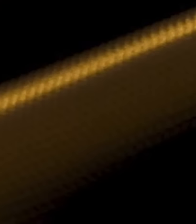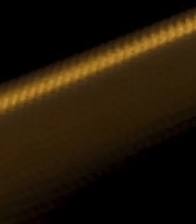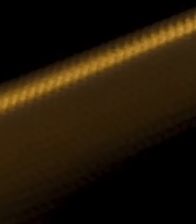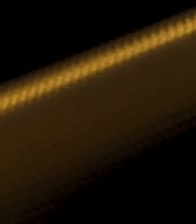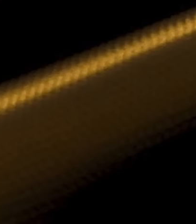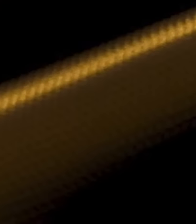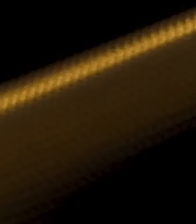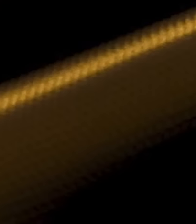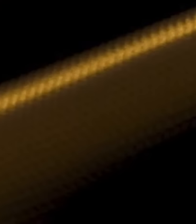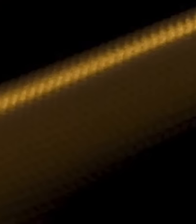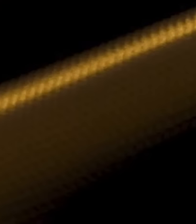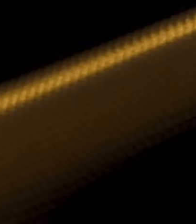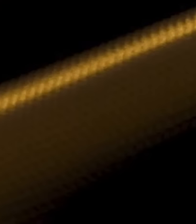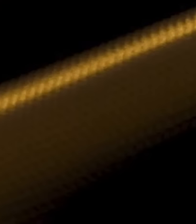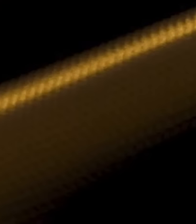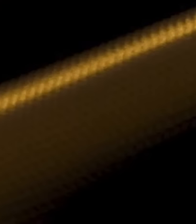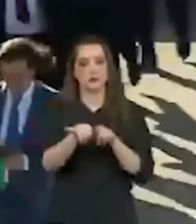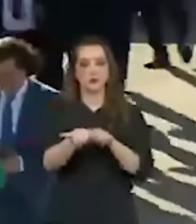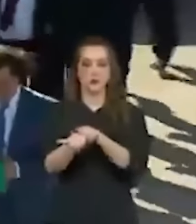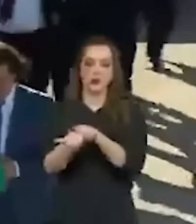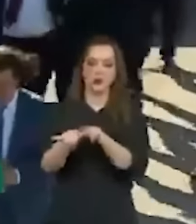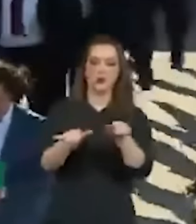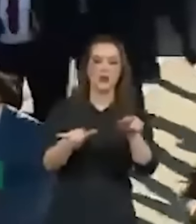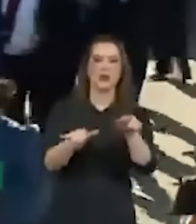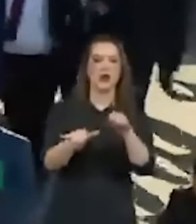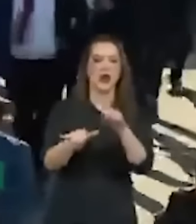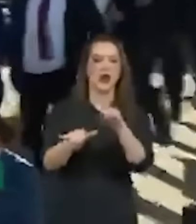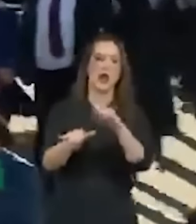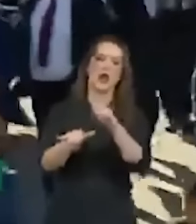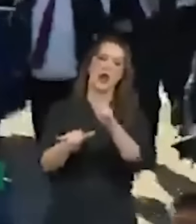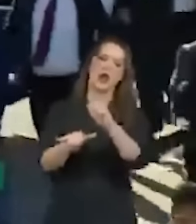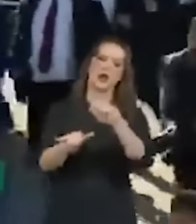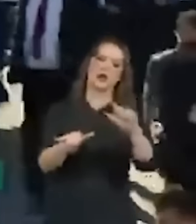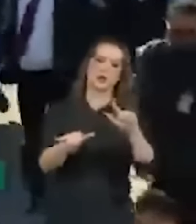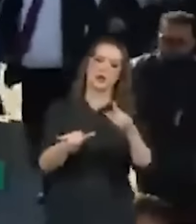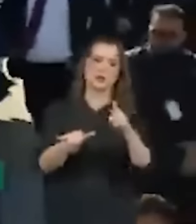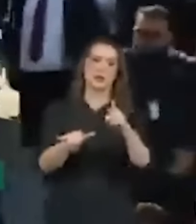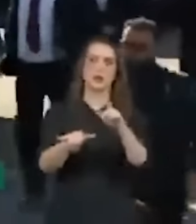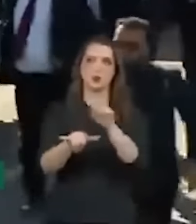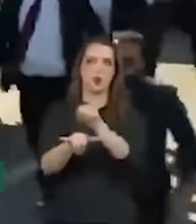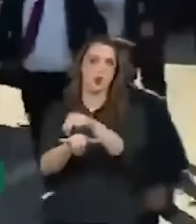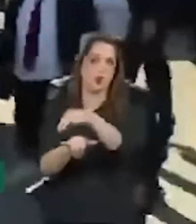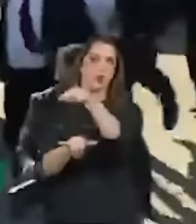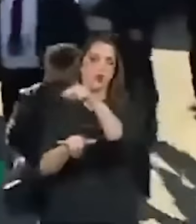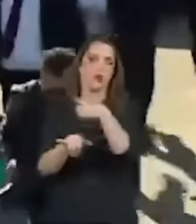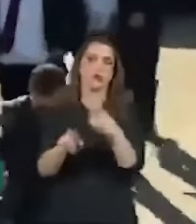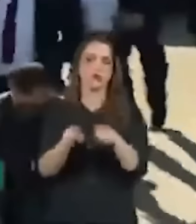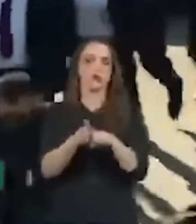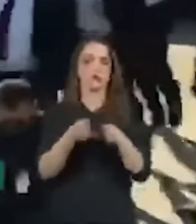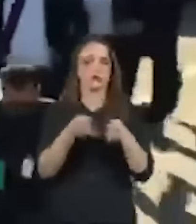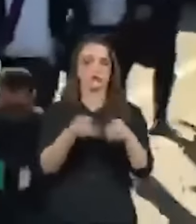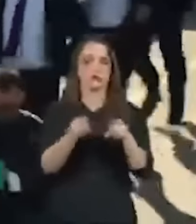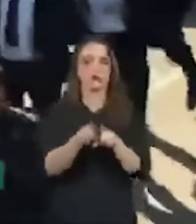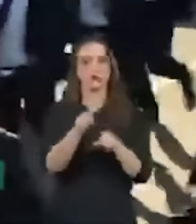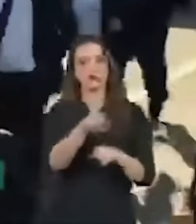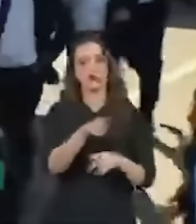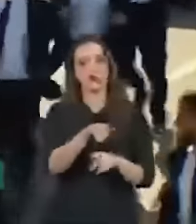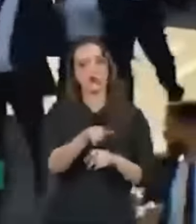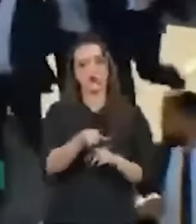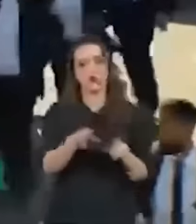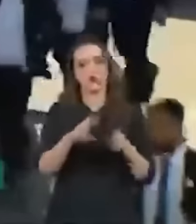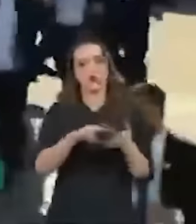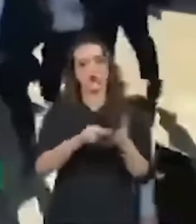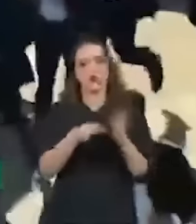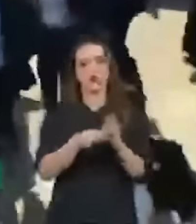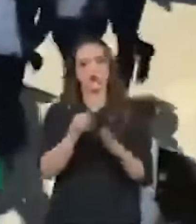atenção do mundo para o que estão fazendo aqui um ano atrás a porção da Comunidade Internacional que se considera mais civilizada